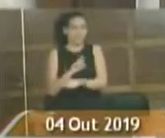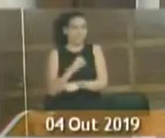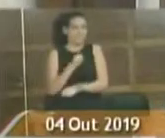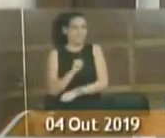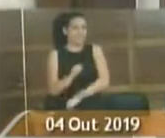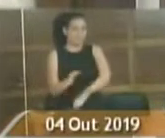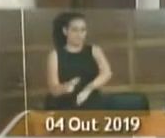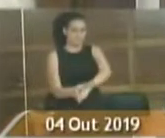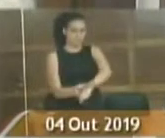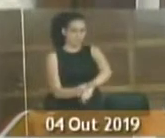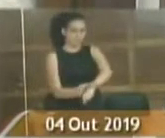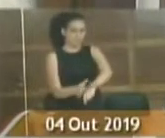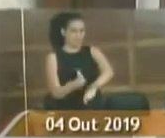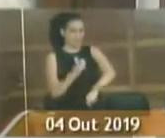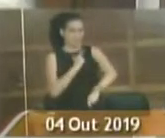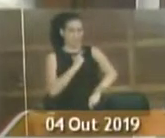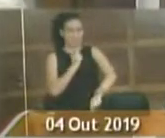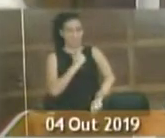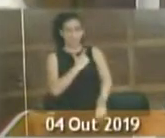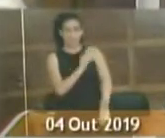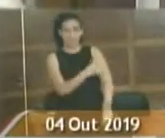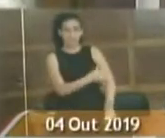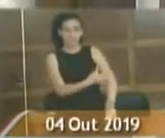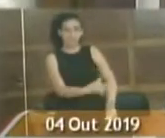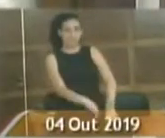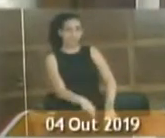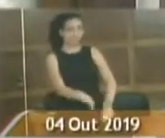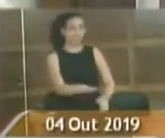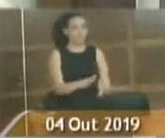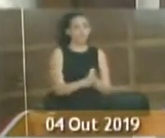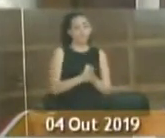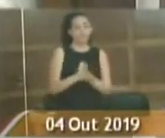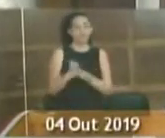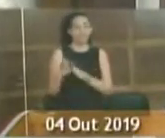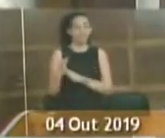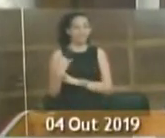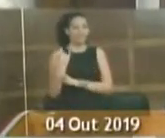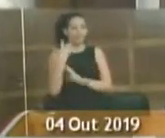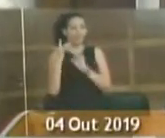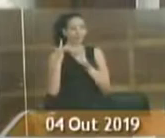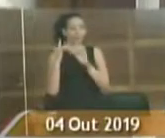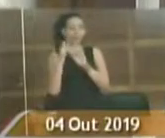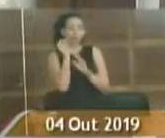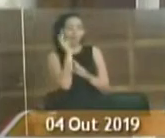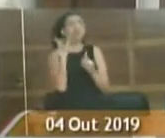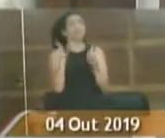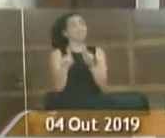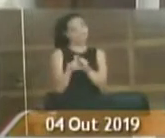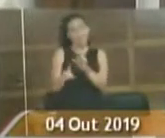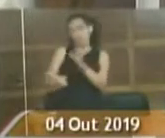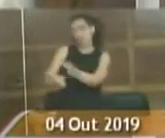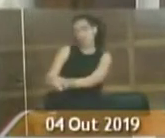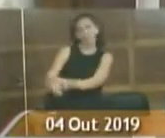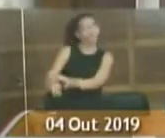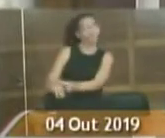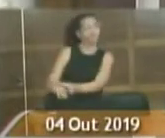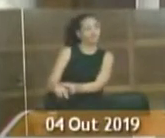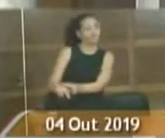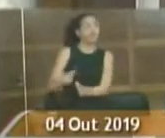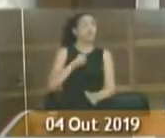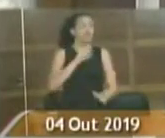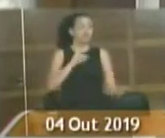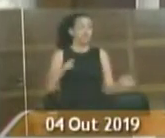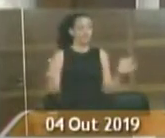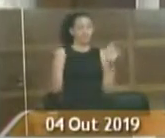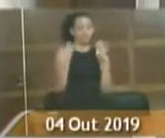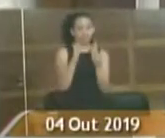feia, com pus, tá? Aí pegou aquele gato, vamos supor que ele está também com uma ferida do nada. Ou então aquele gato